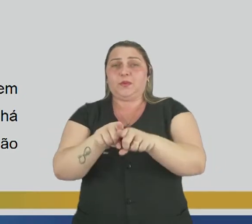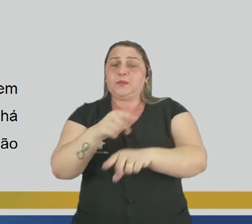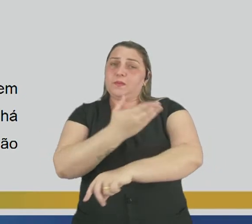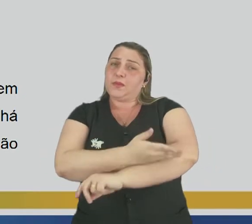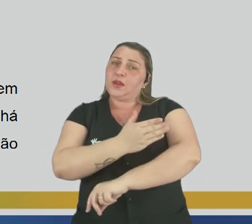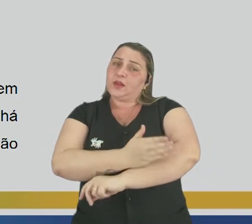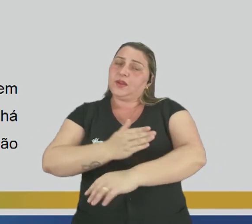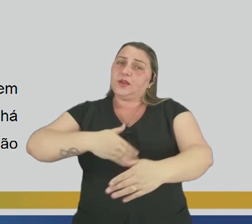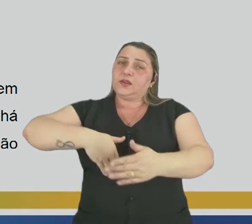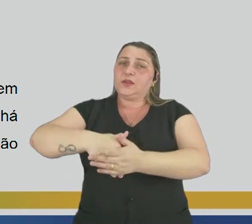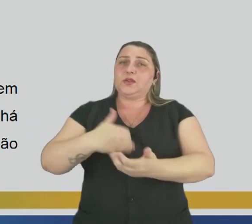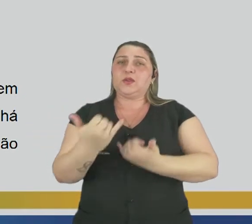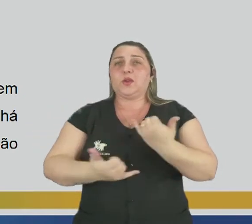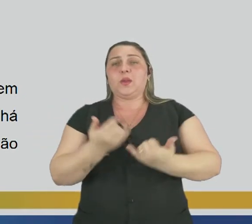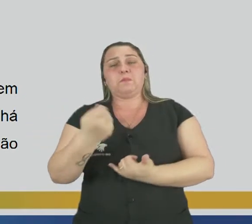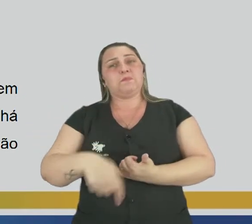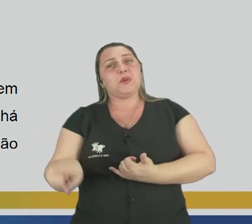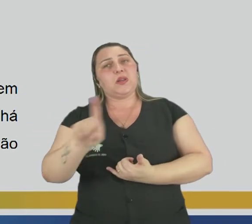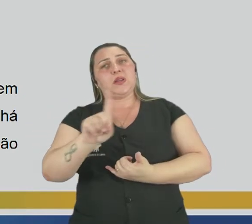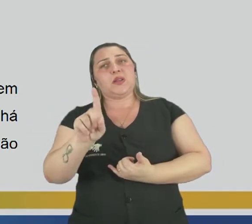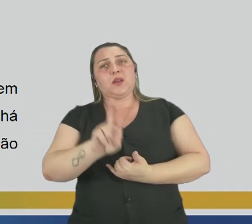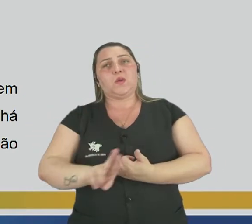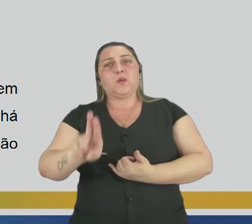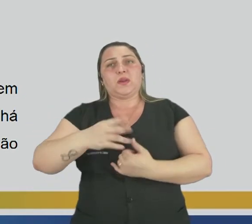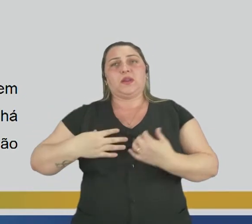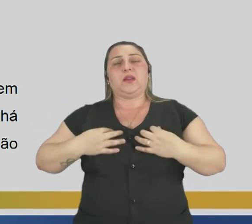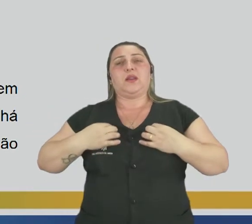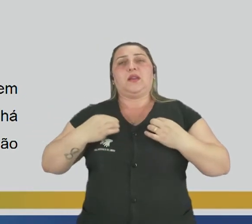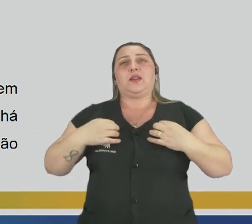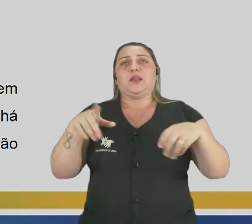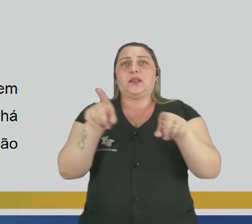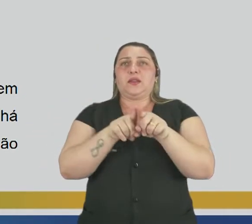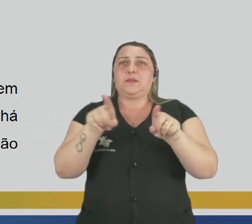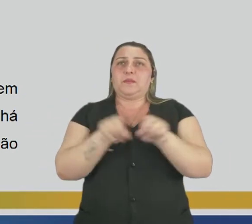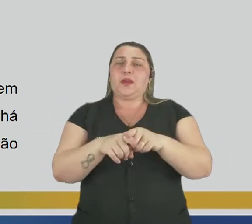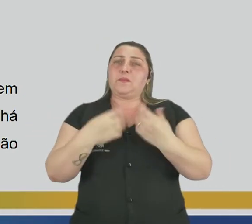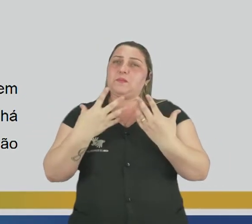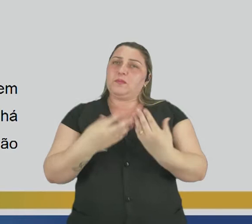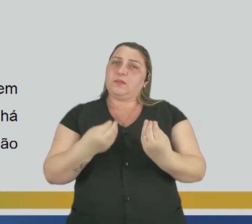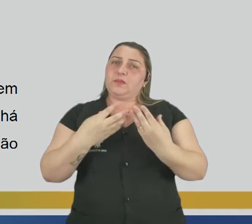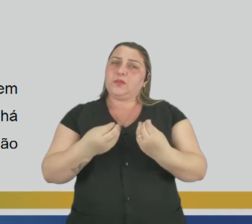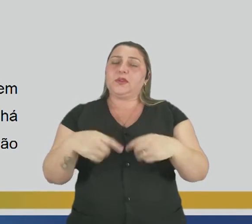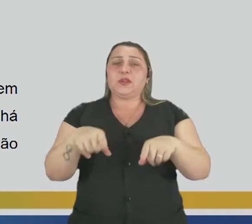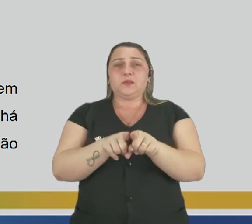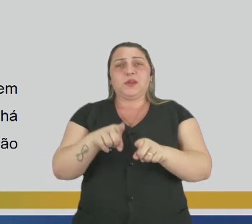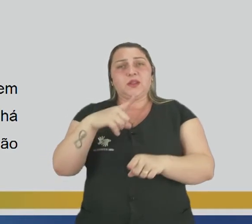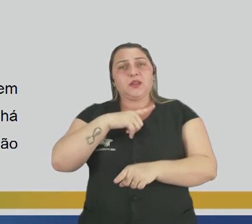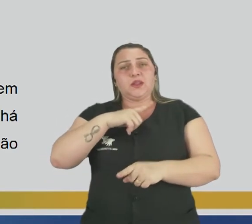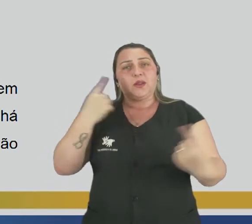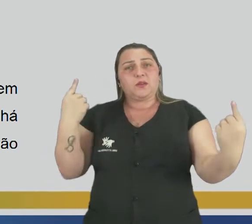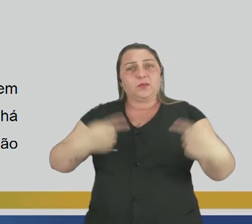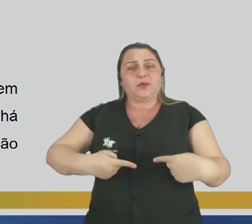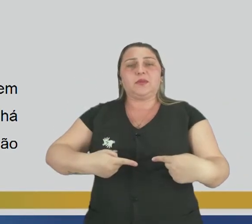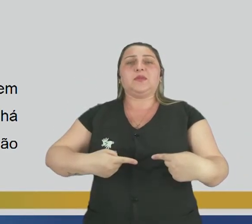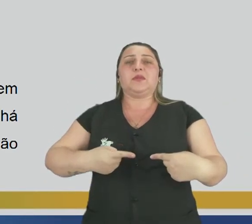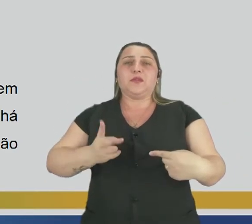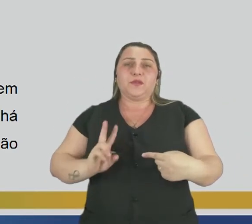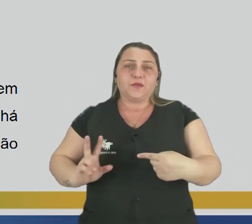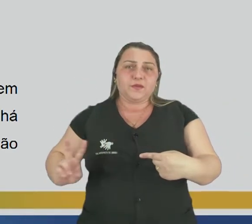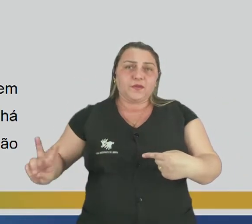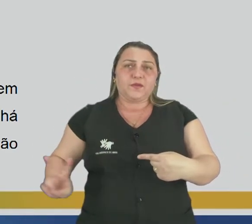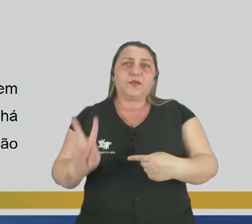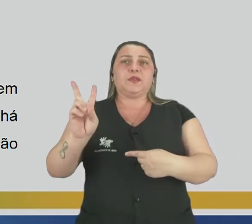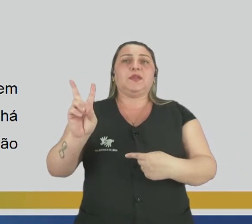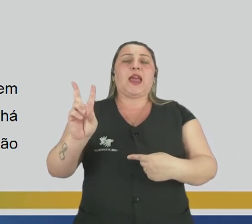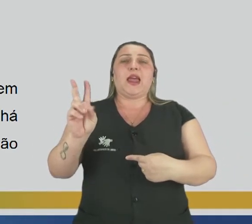prática de jogos, não é necessário o uso de uniformes. E apesar de que muitos também existem competitividade,